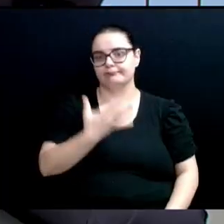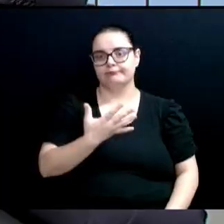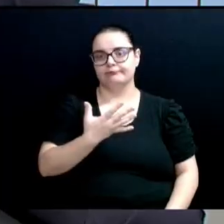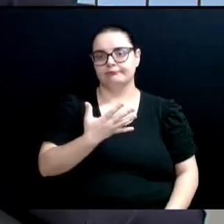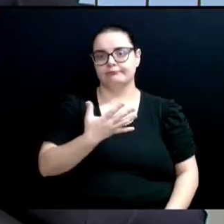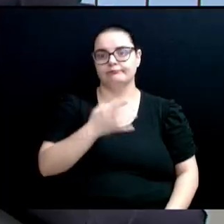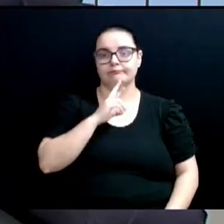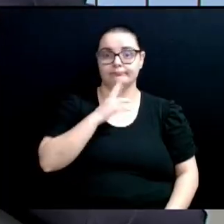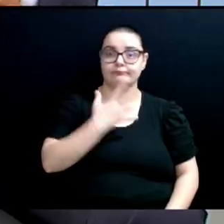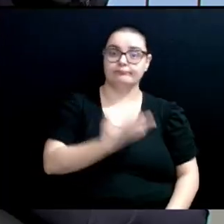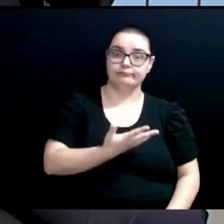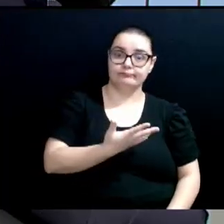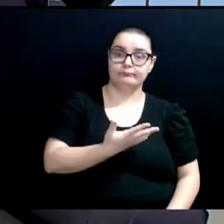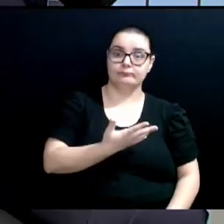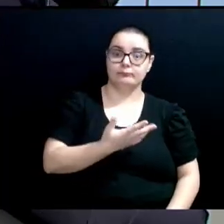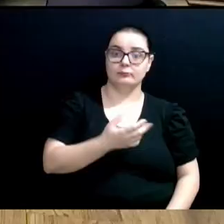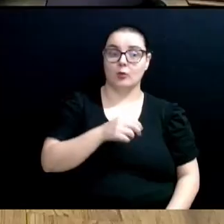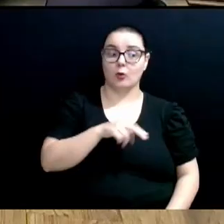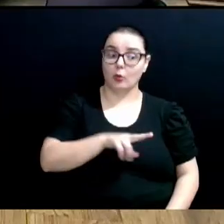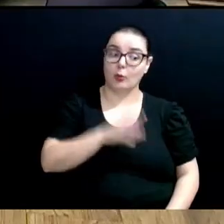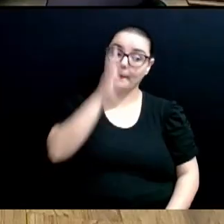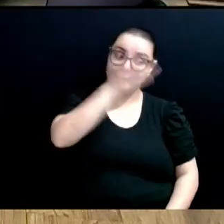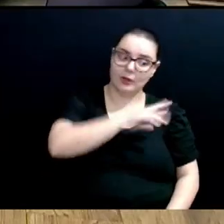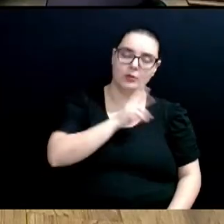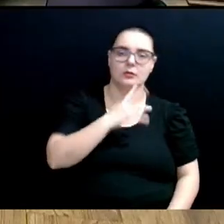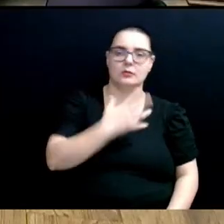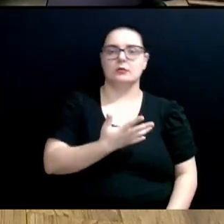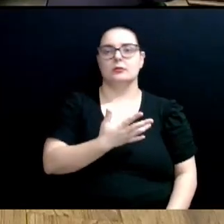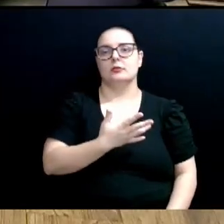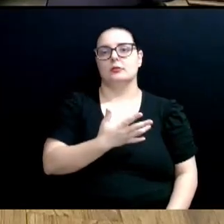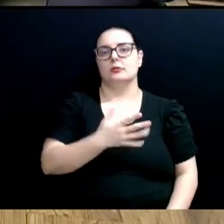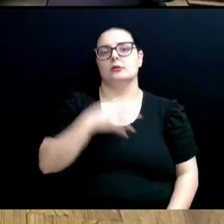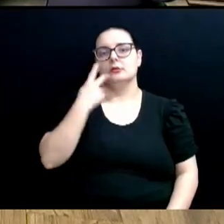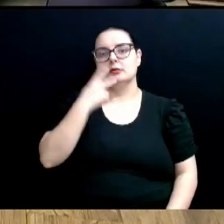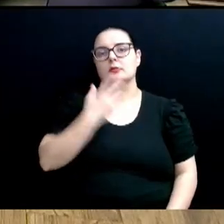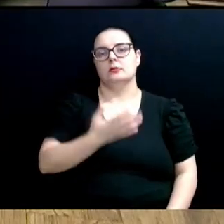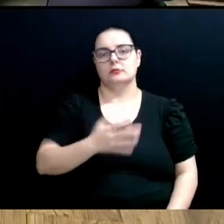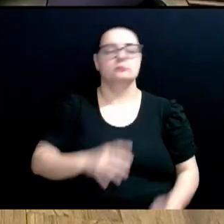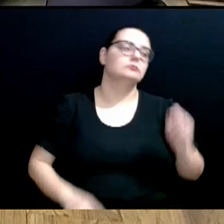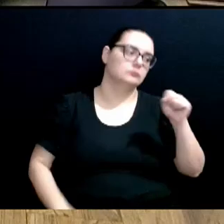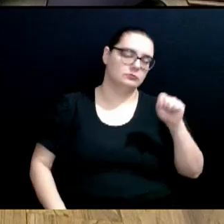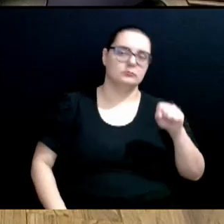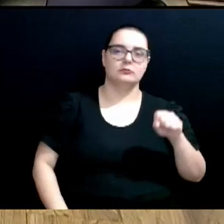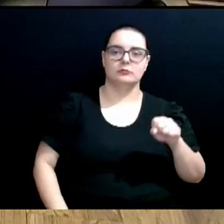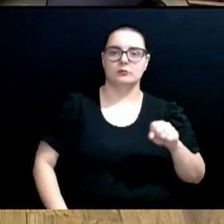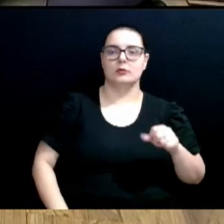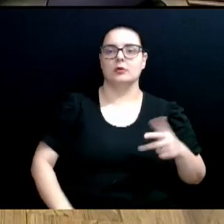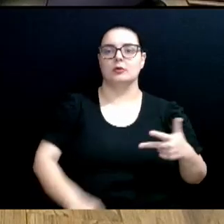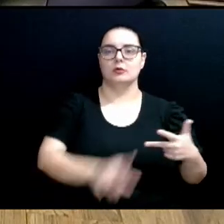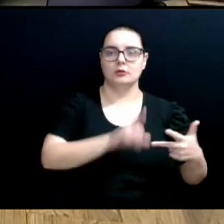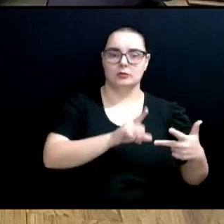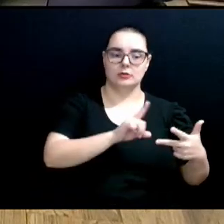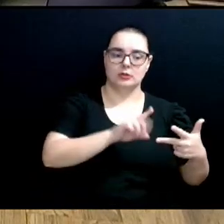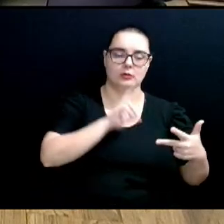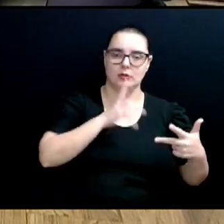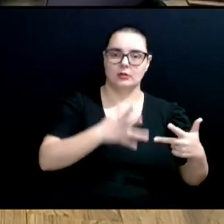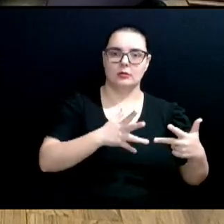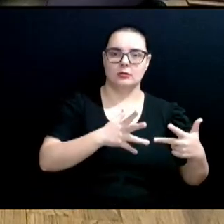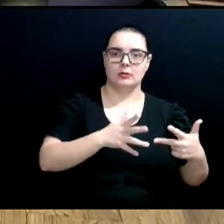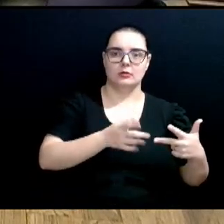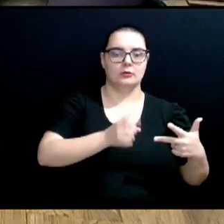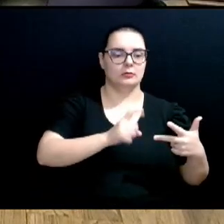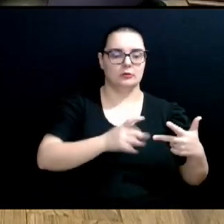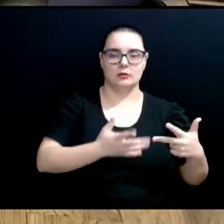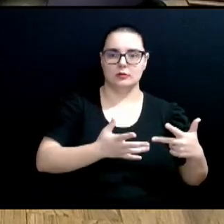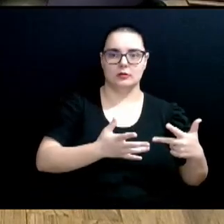ou foram mal resolvidas na política, no legislativo e no executivo, e aqui